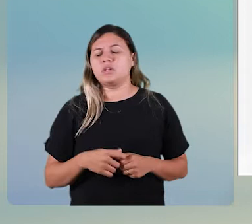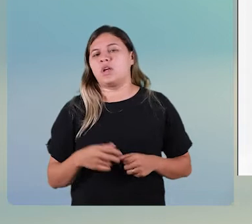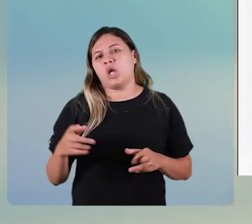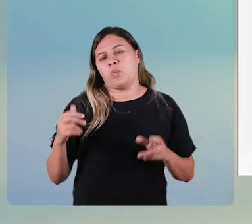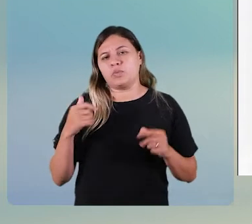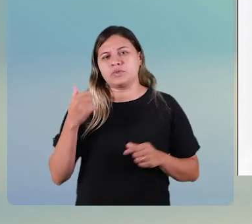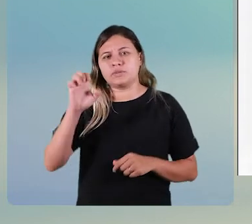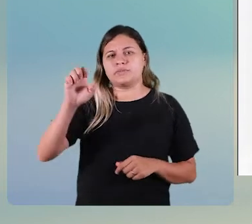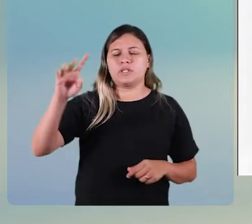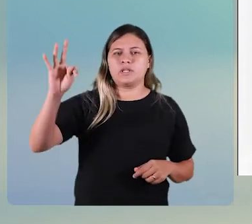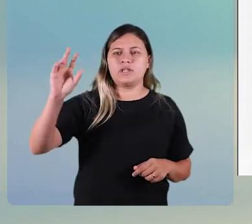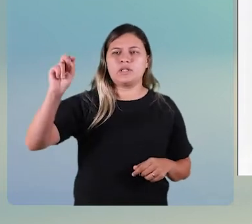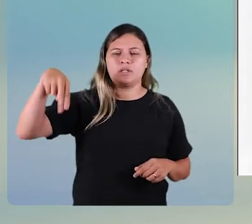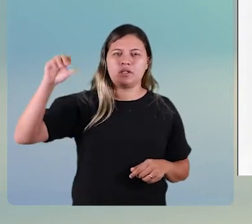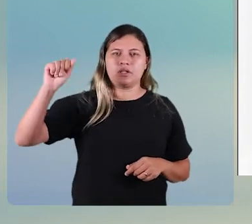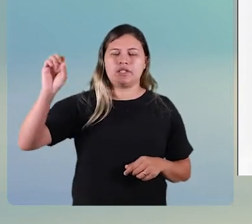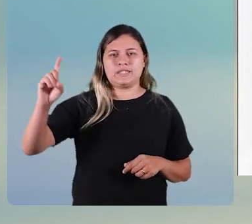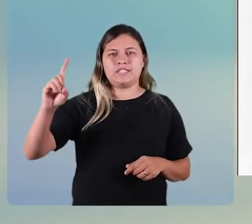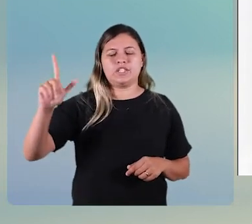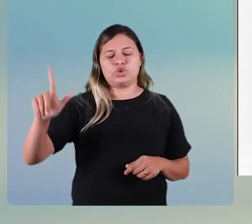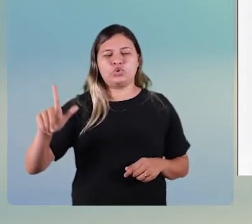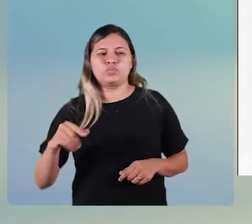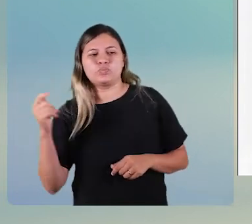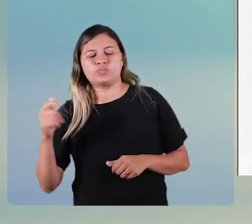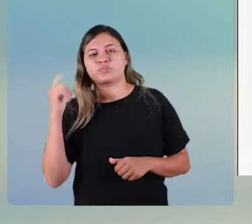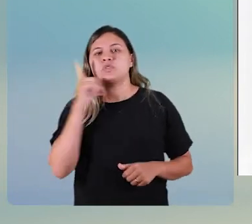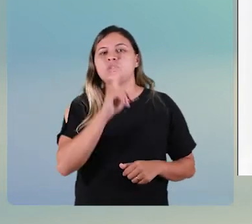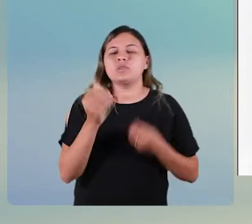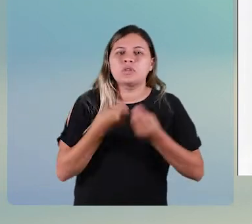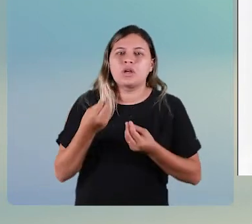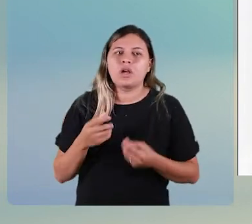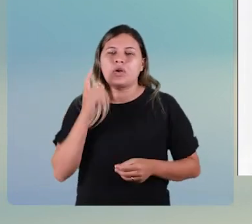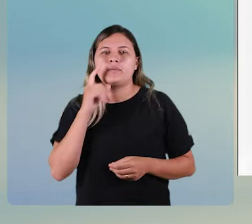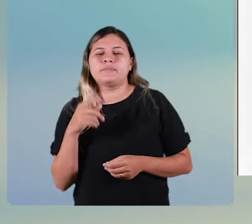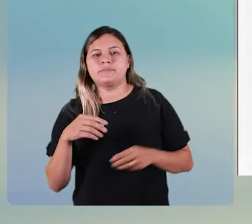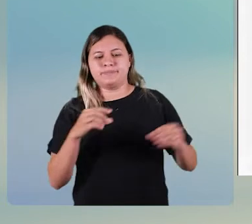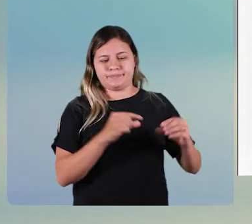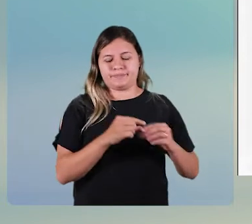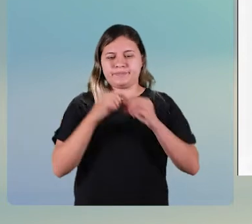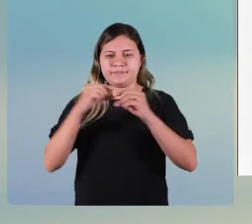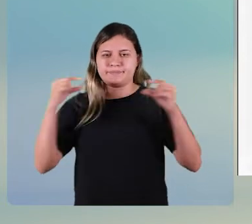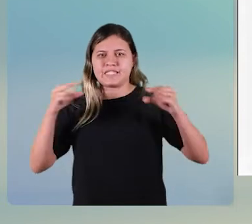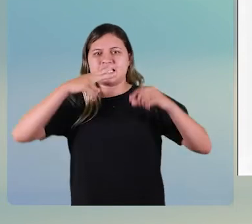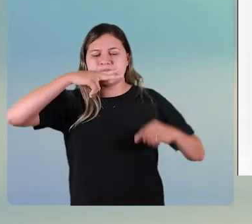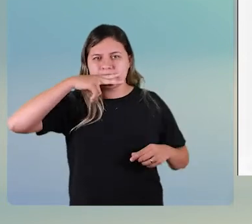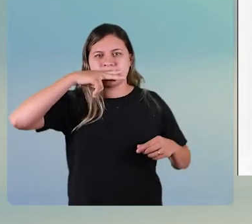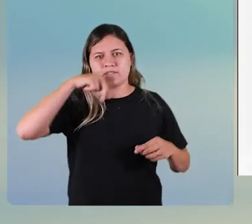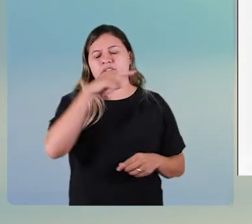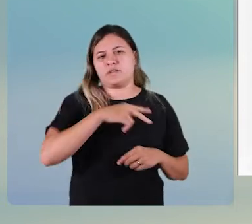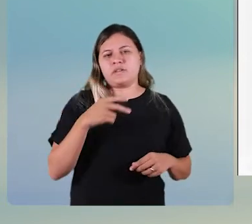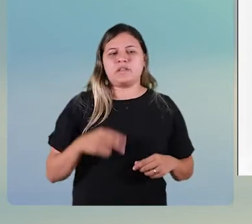aqui no Brasil é o etanol obtido a partir da cana-de-açúcar. Pessoal, a cana-de-açúcar, já guardem isso na cabeça de vocês.